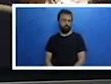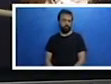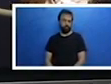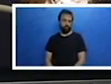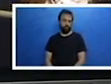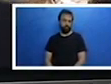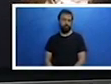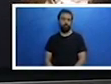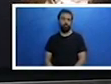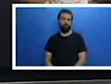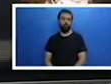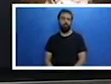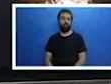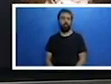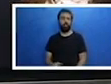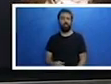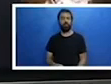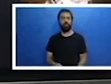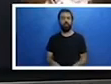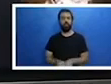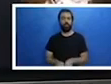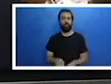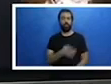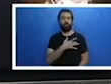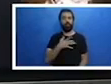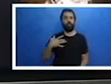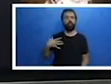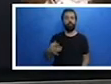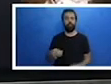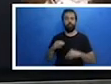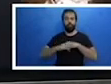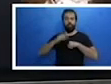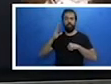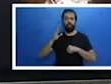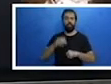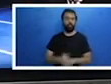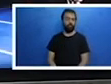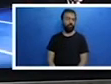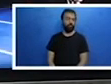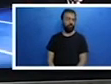fortes e saudáveis. E a ginástica era utilizada como essa ferramenta.